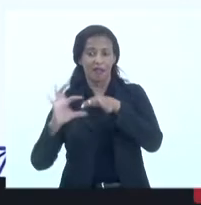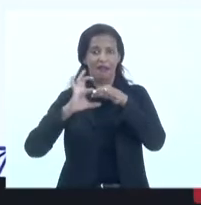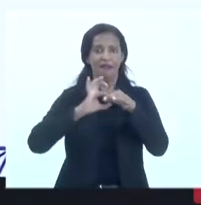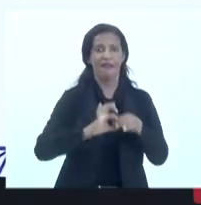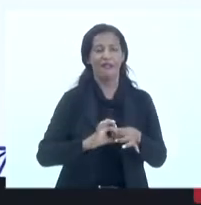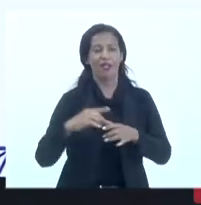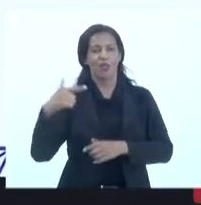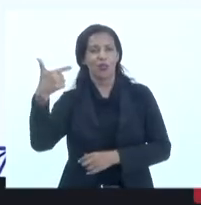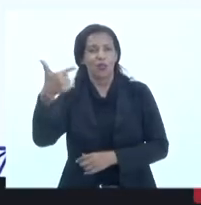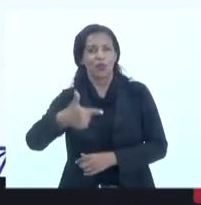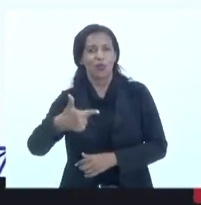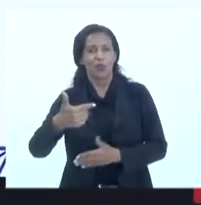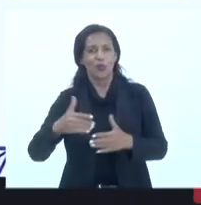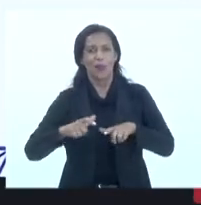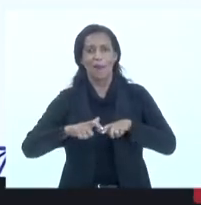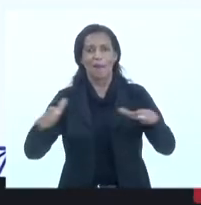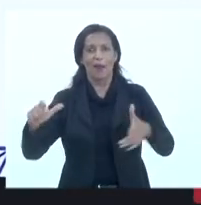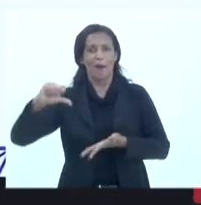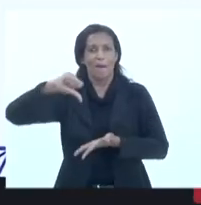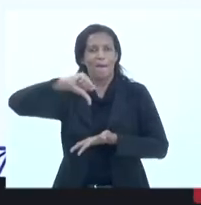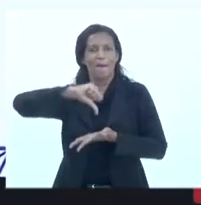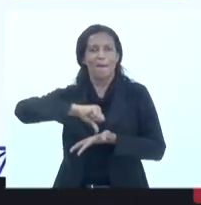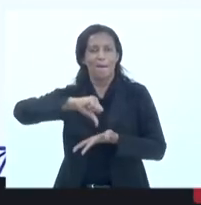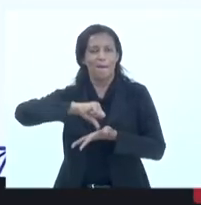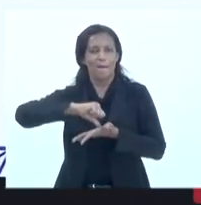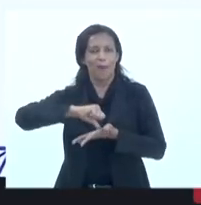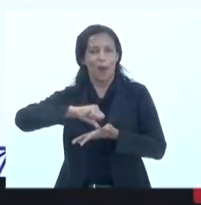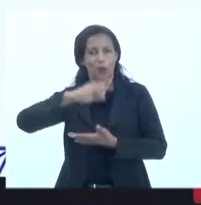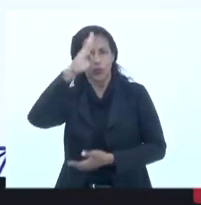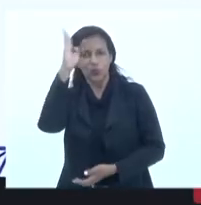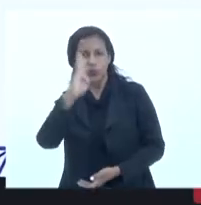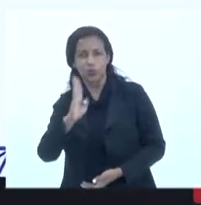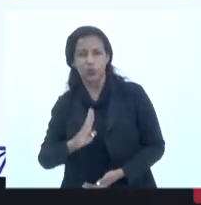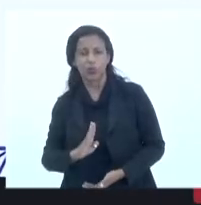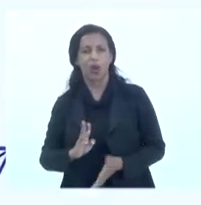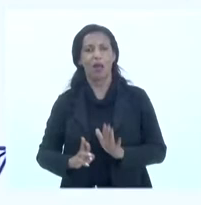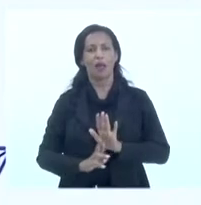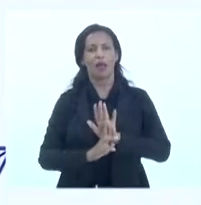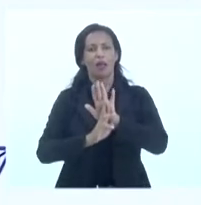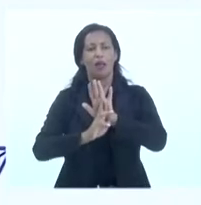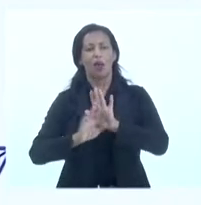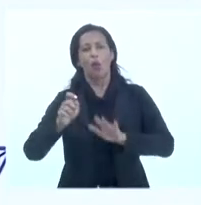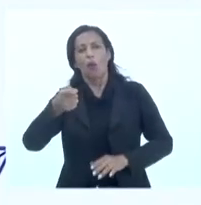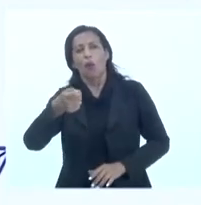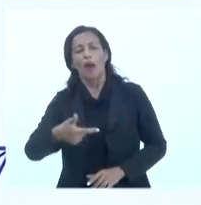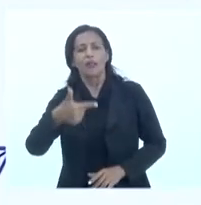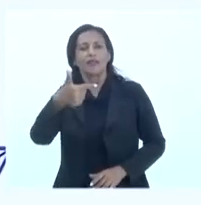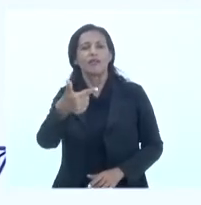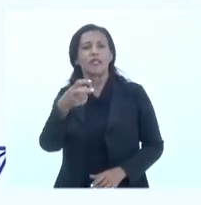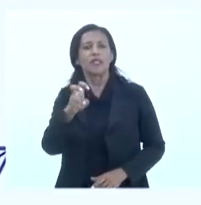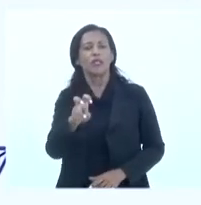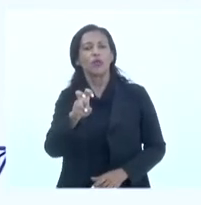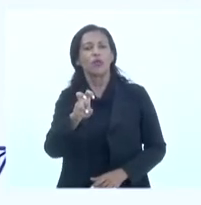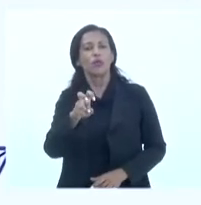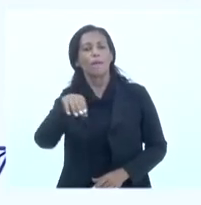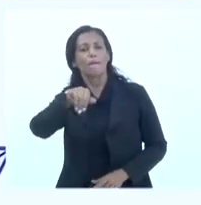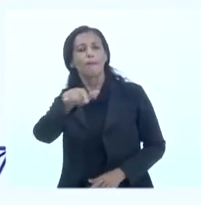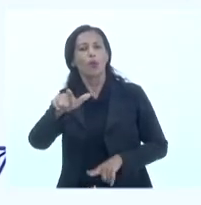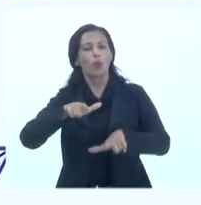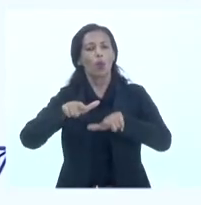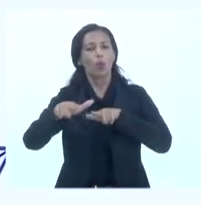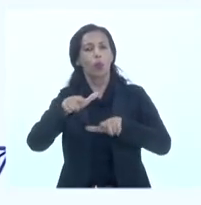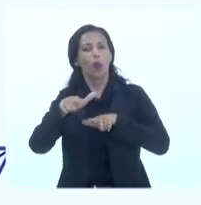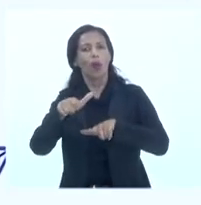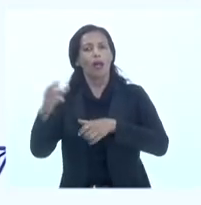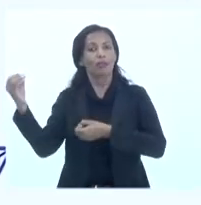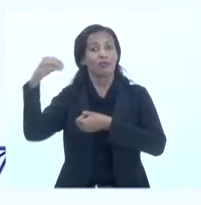o segundo maior polo automotivo do Brasil, representando já quase 25 mil empregos